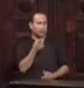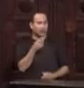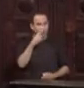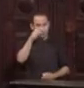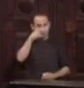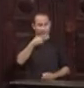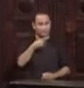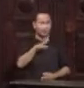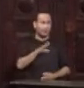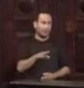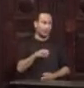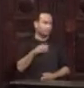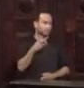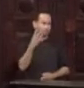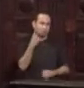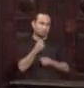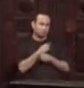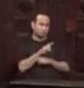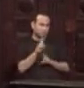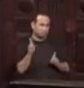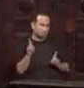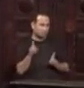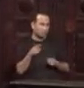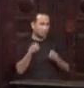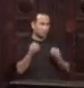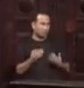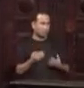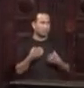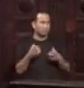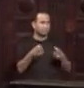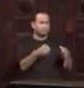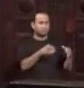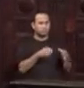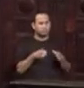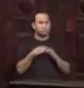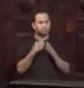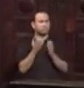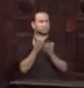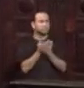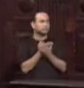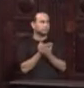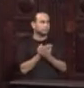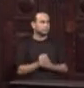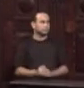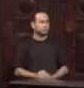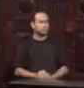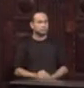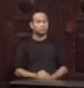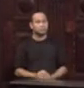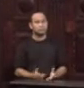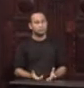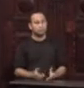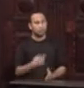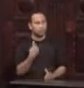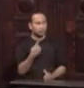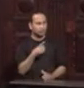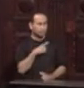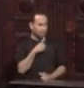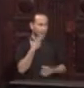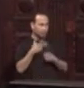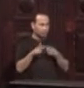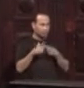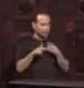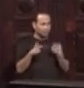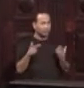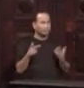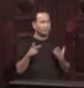dos 3 anos, de acordo com a proposta curricular de cada rede, de cada unidade escolar. Bom, além disso, nós temos um problema em